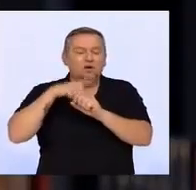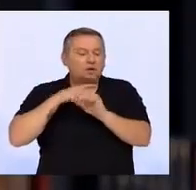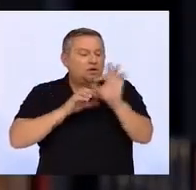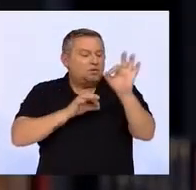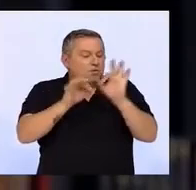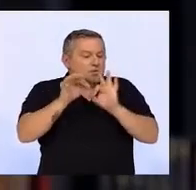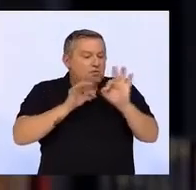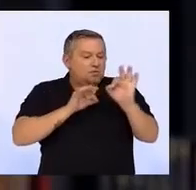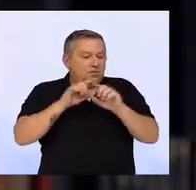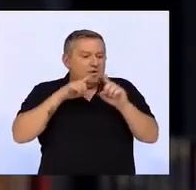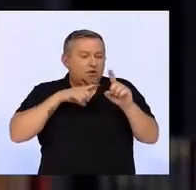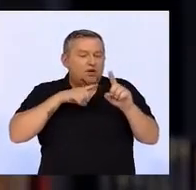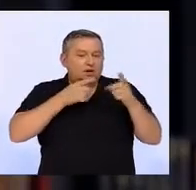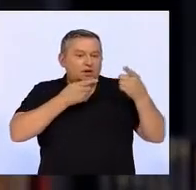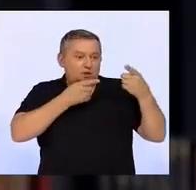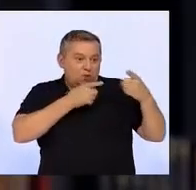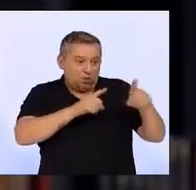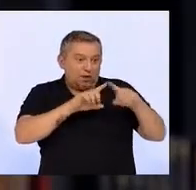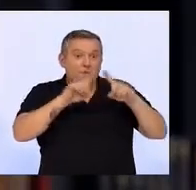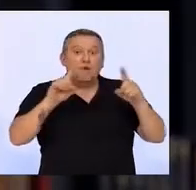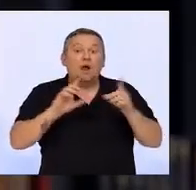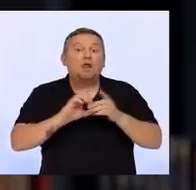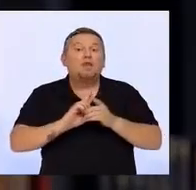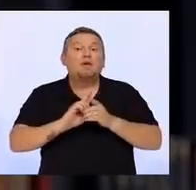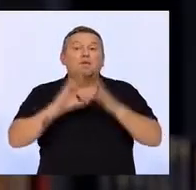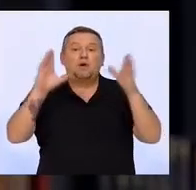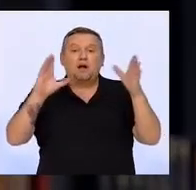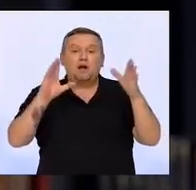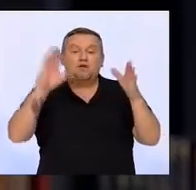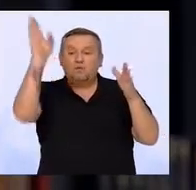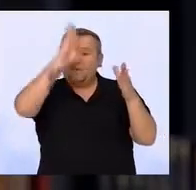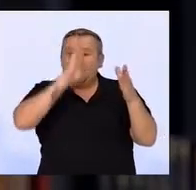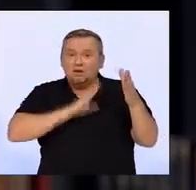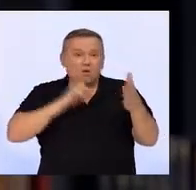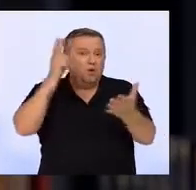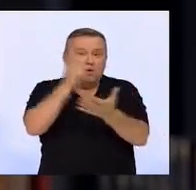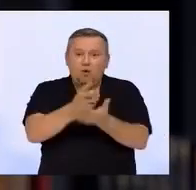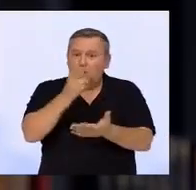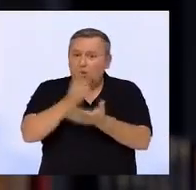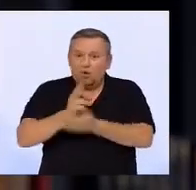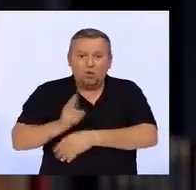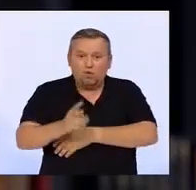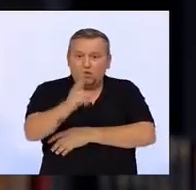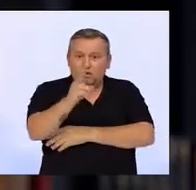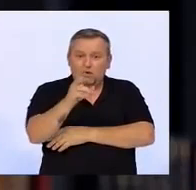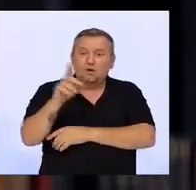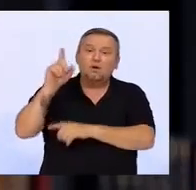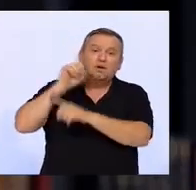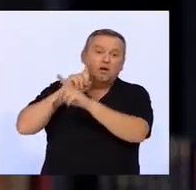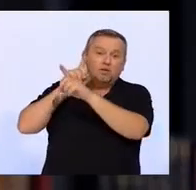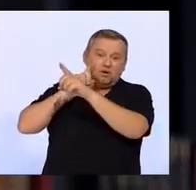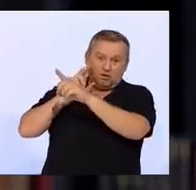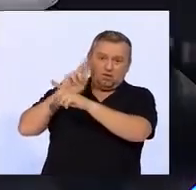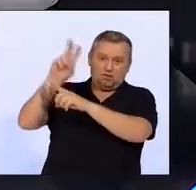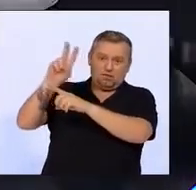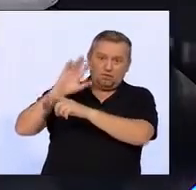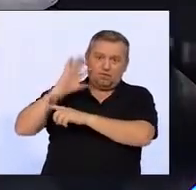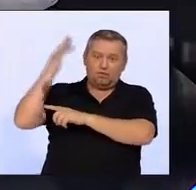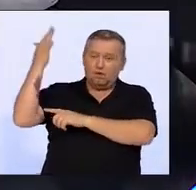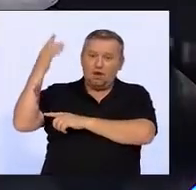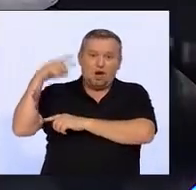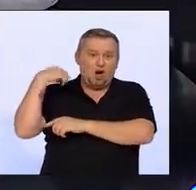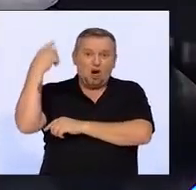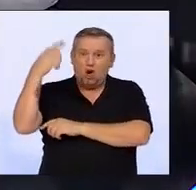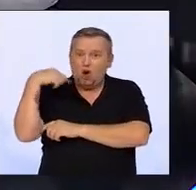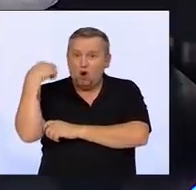para ser uma oposição eficiente e democrática a eles. O Brasil não vai acabar. Você vê, nos Estados Unidos tem um louco. Aquele aí é um louco.